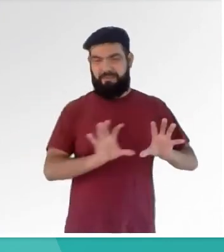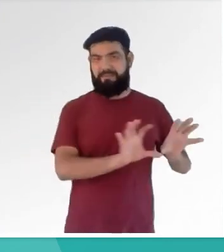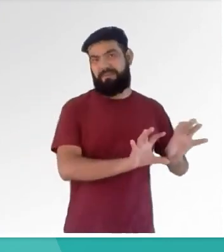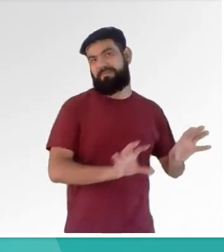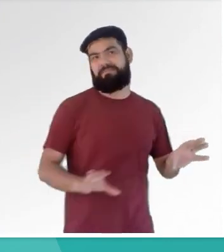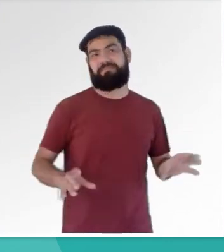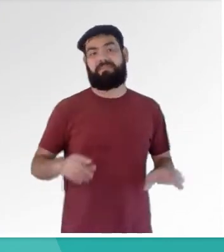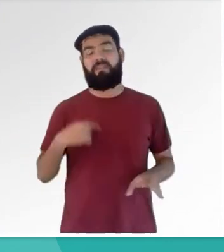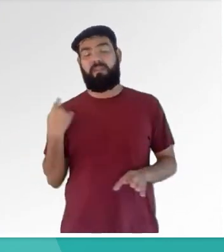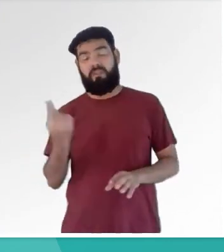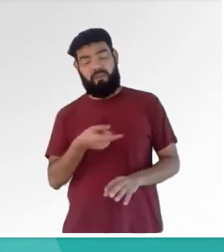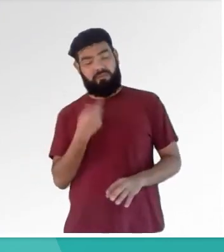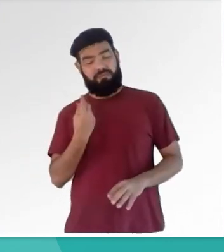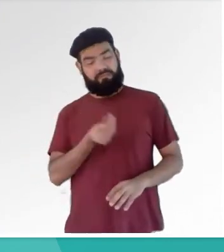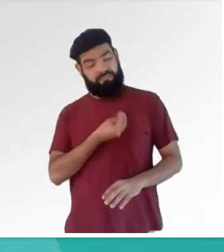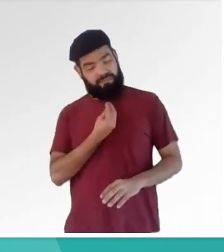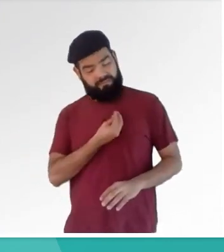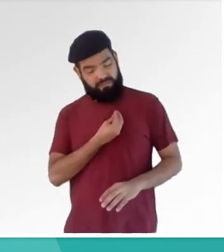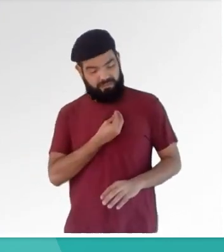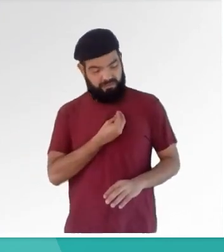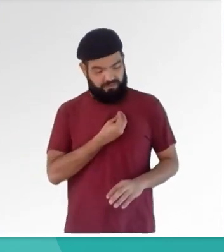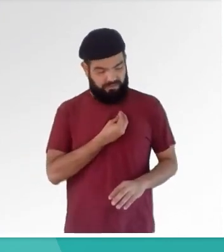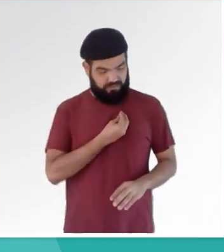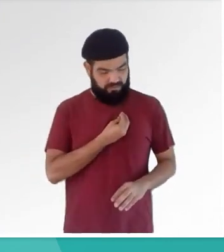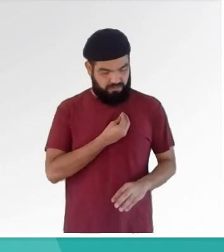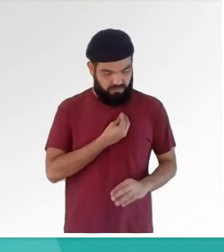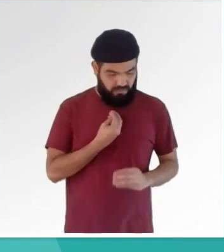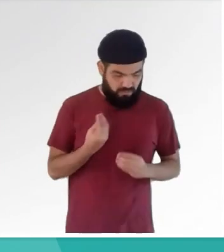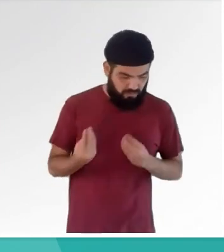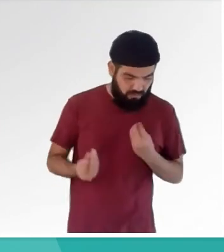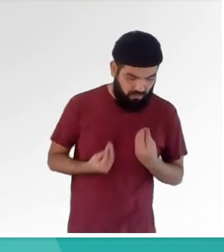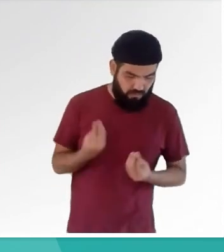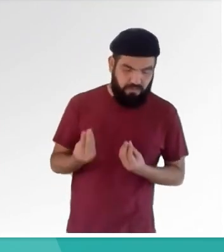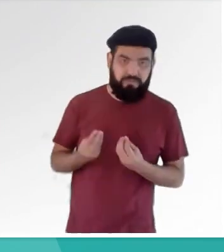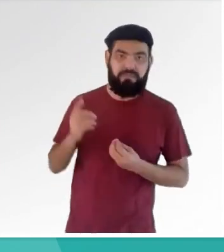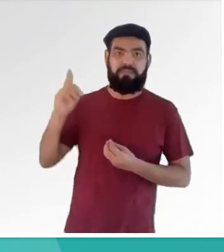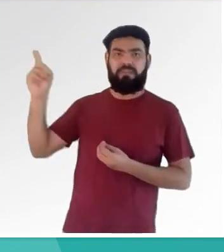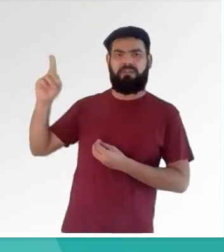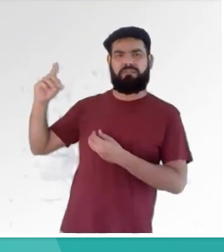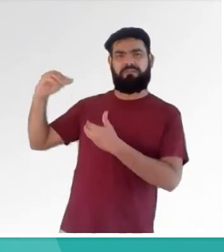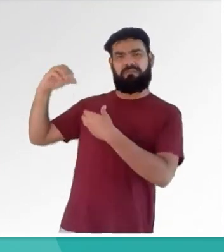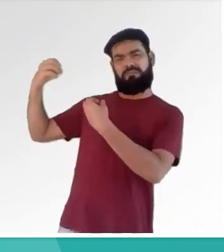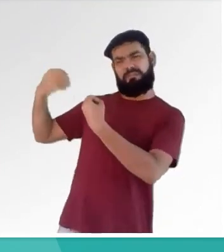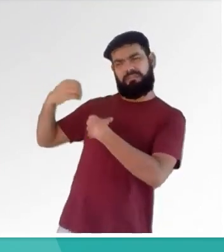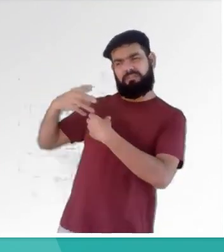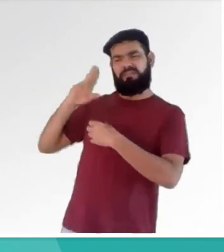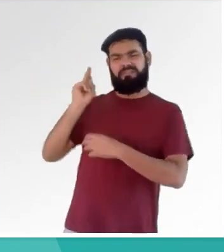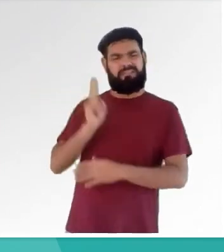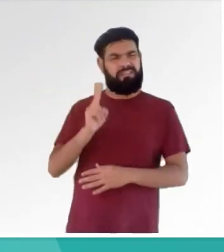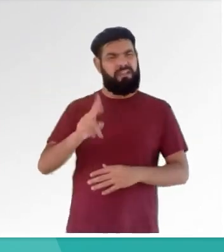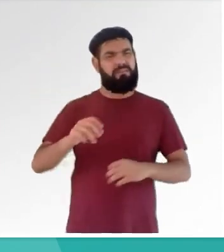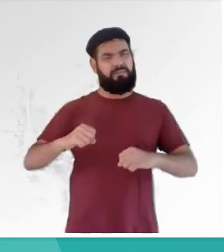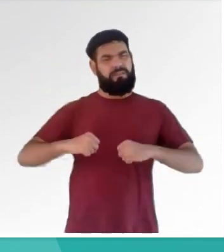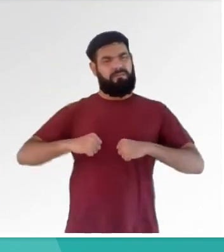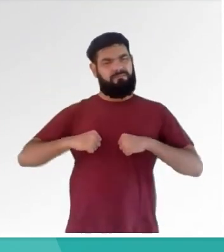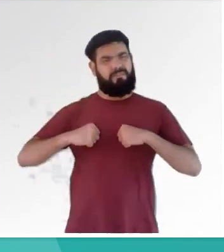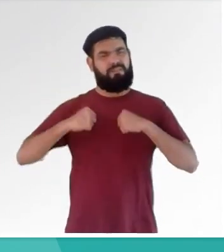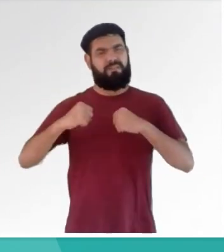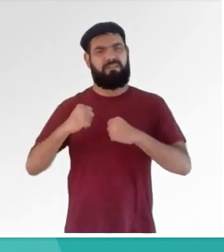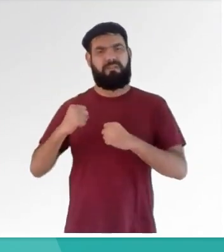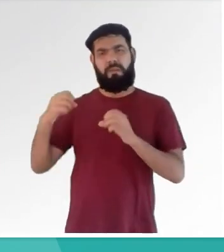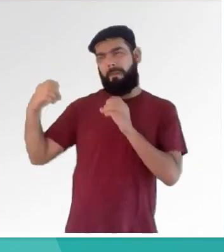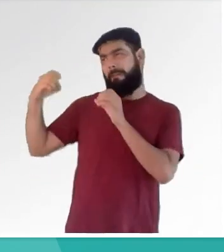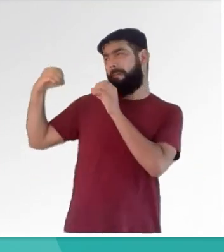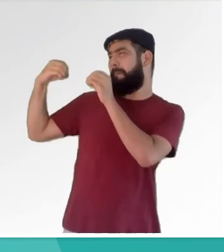viver a virtude, né, as virtudes, para que nós possamos, então, estar cada vez mais próximos, né, de Deus, que